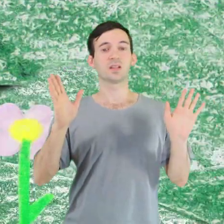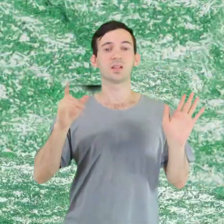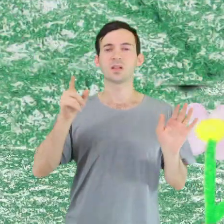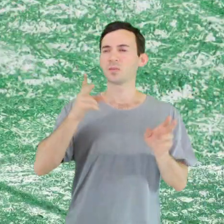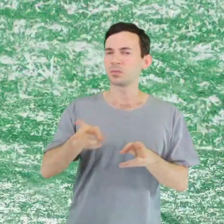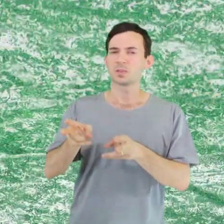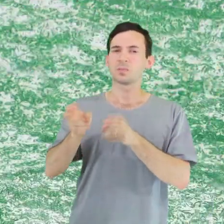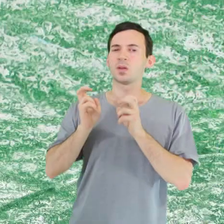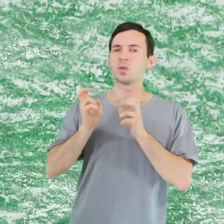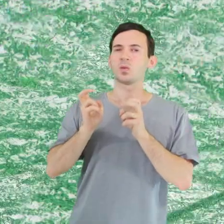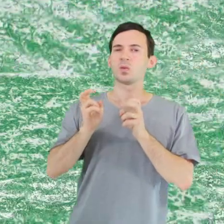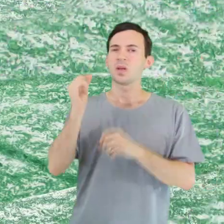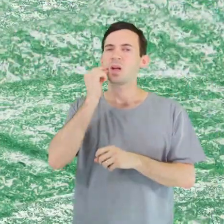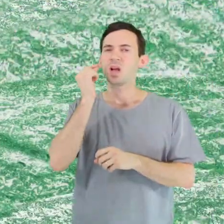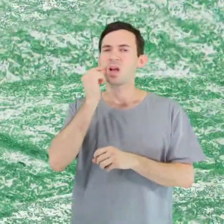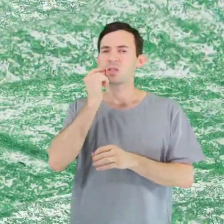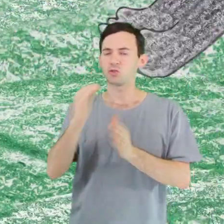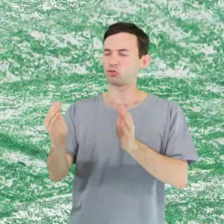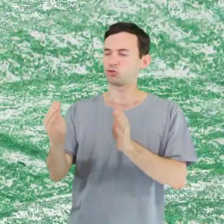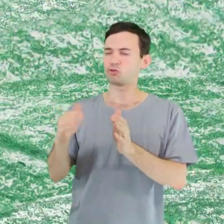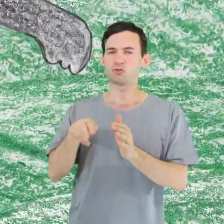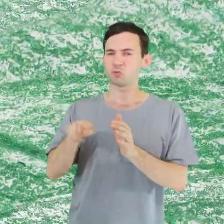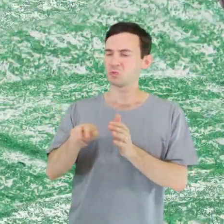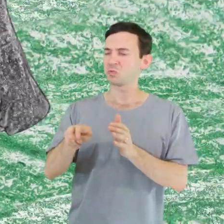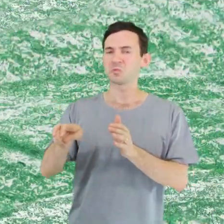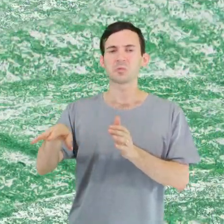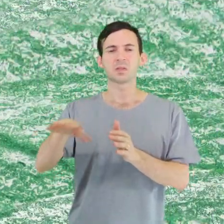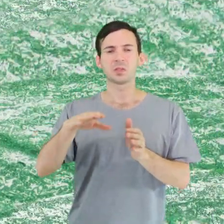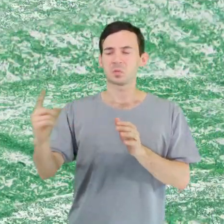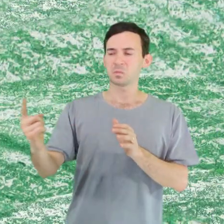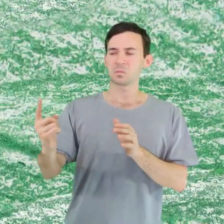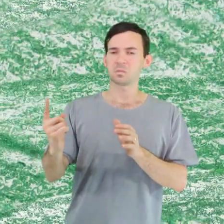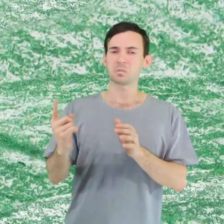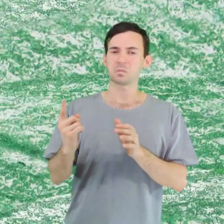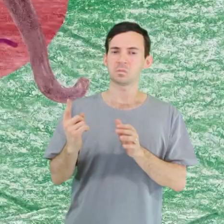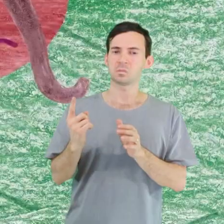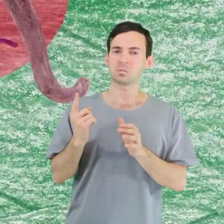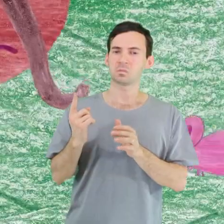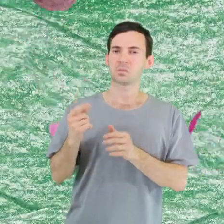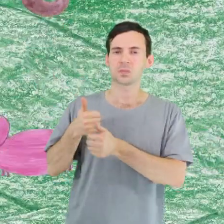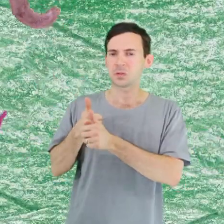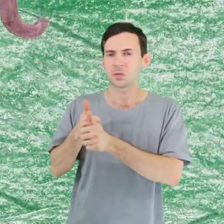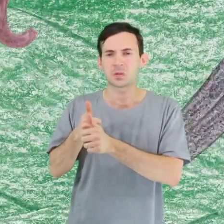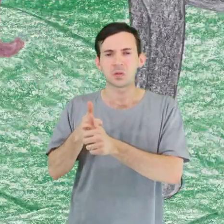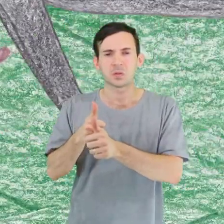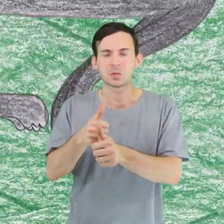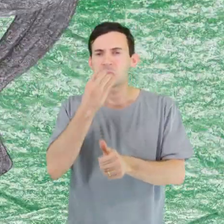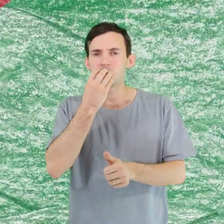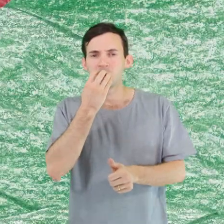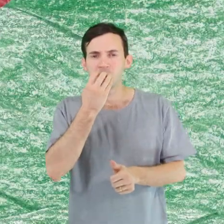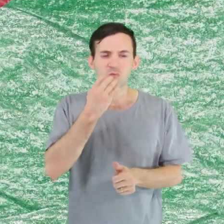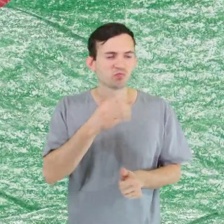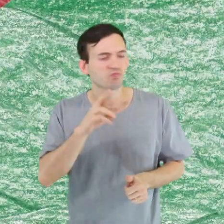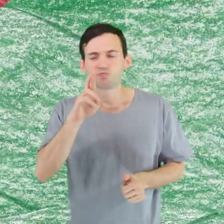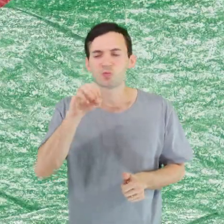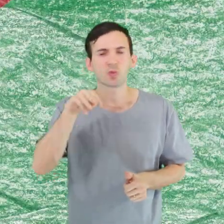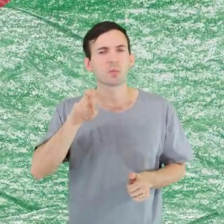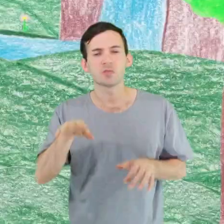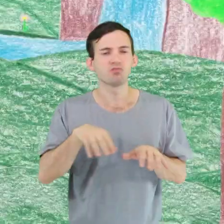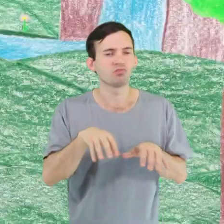enorme vindo em sua direção, seguido por um cachorro, o Romeu Filó tinha horror a ratos